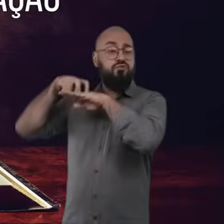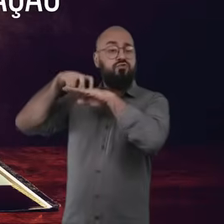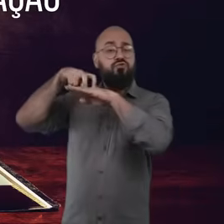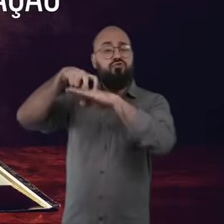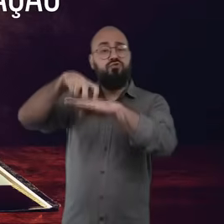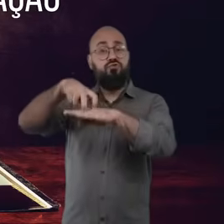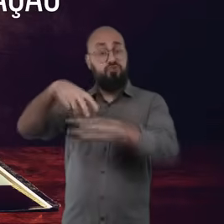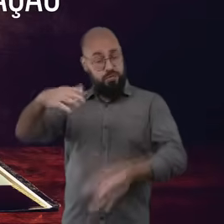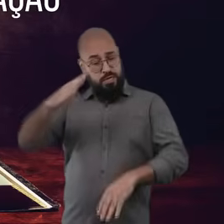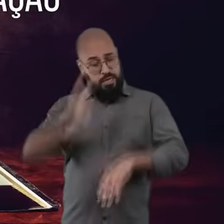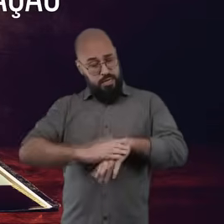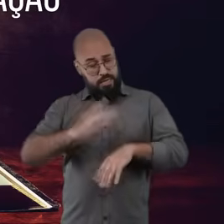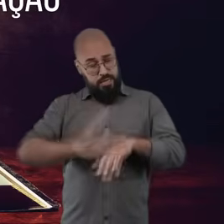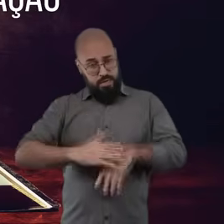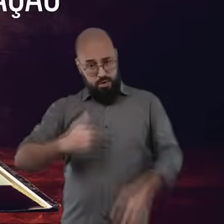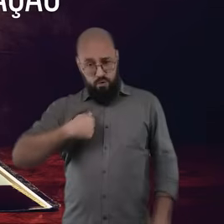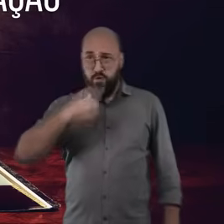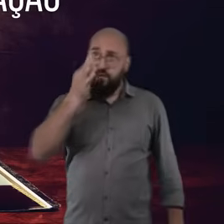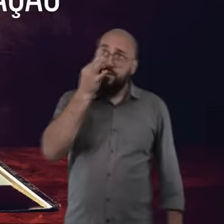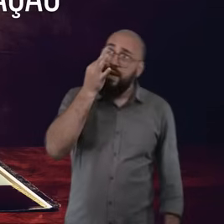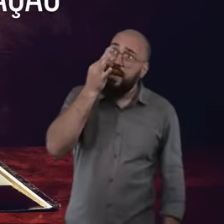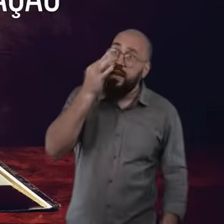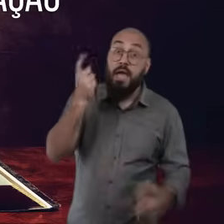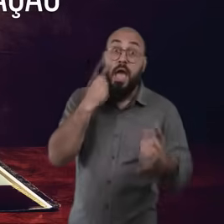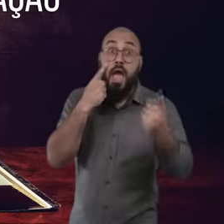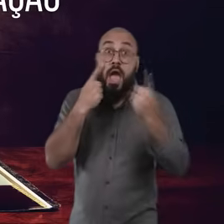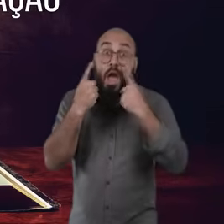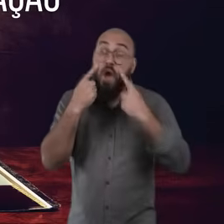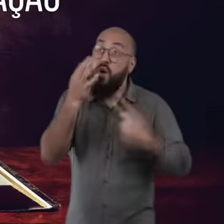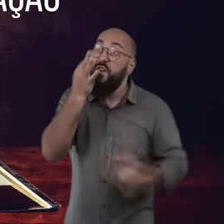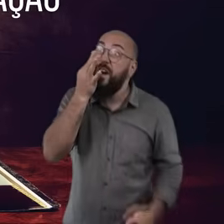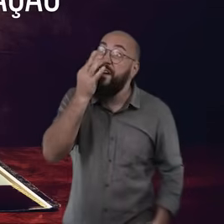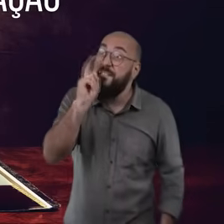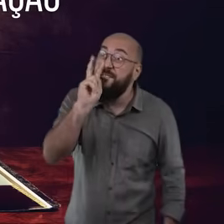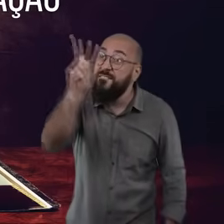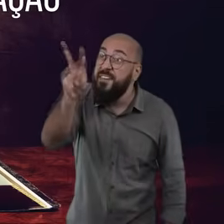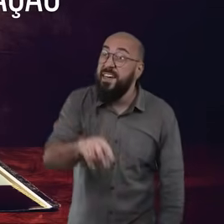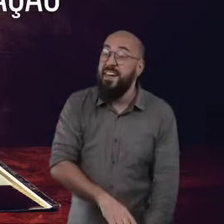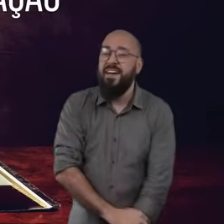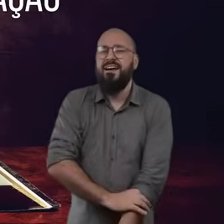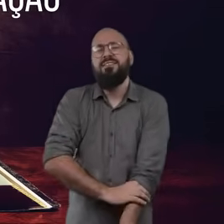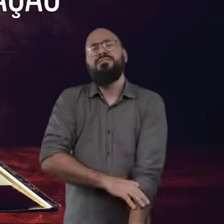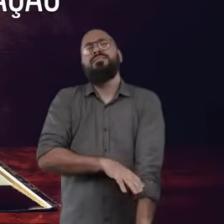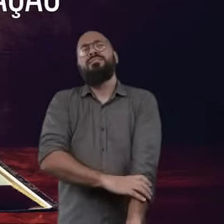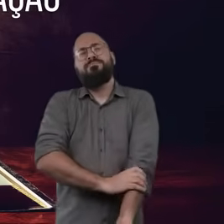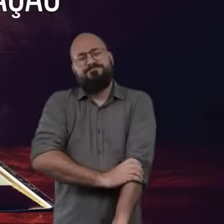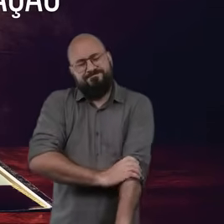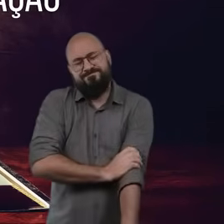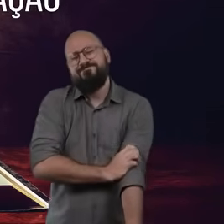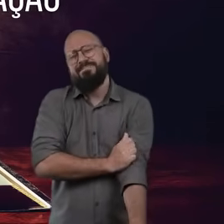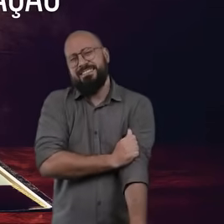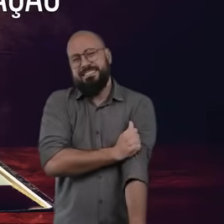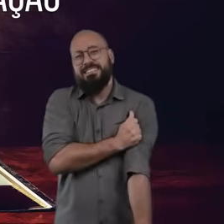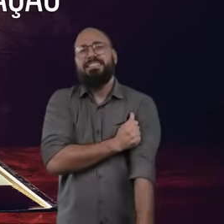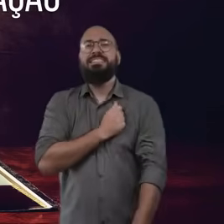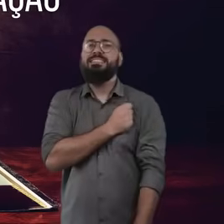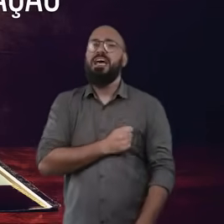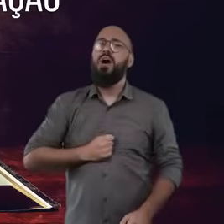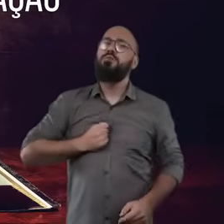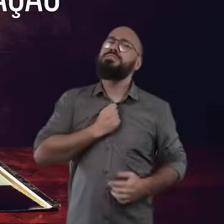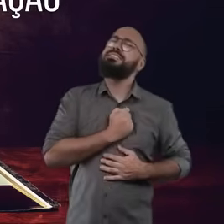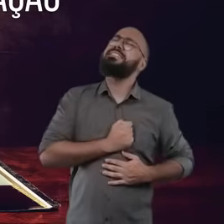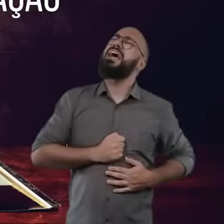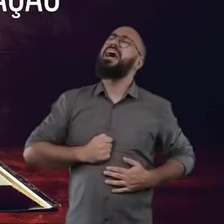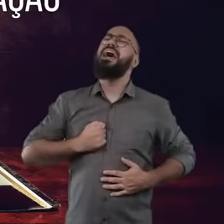verei por mim mesmo, e os meus olhos o verão, e não outros. De saudade o meu coração